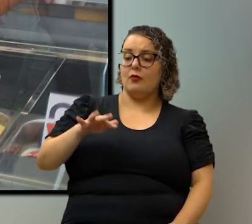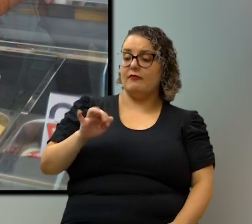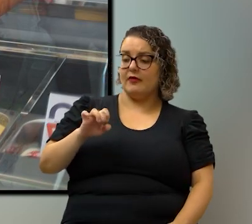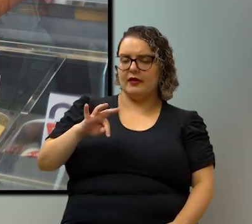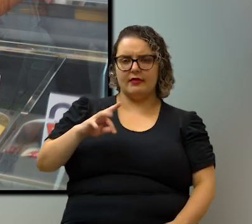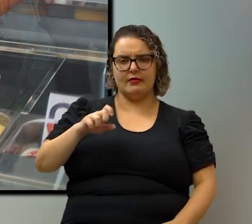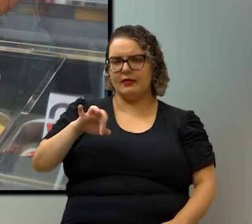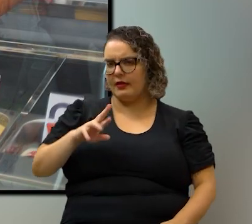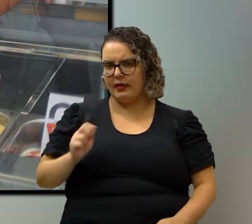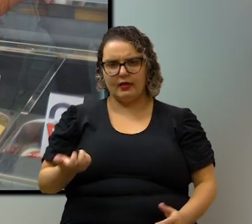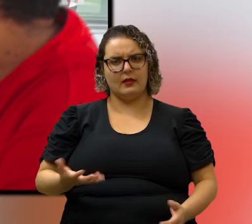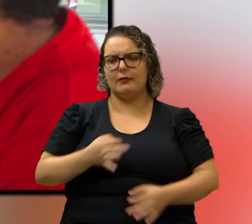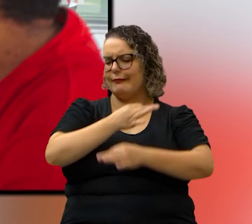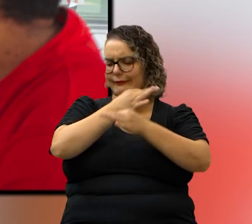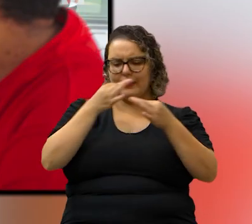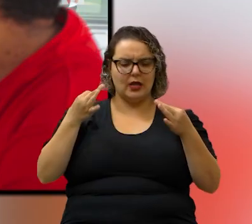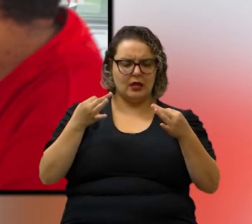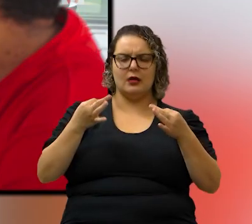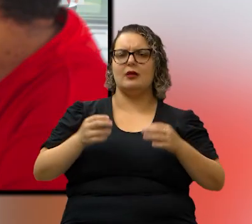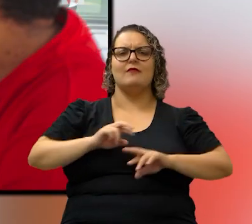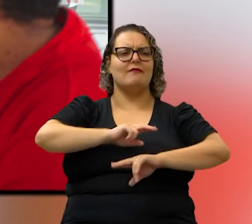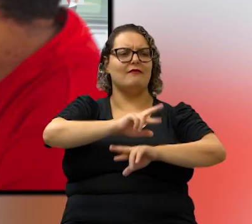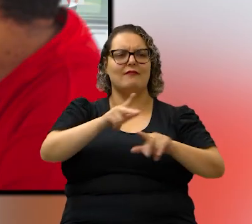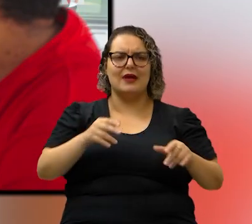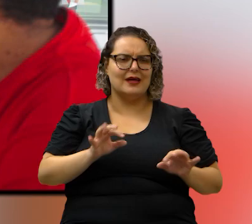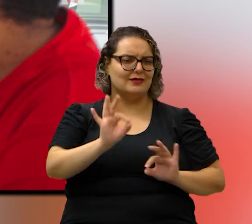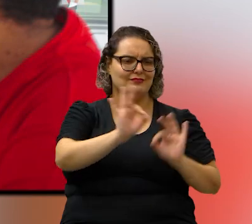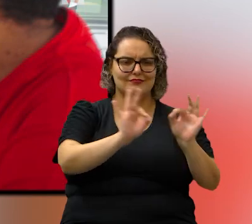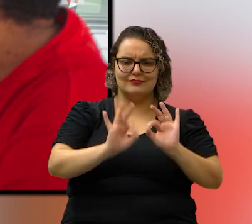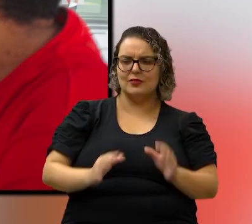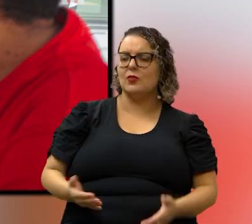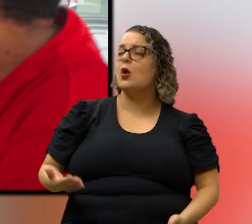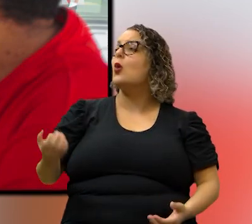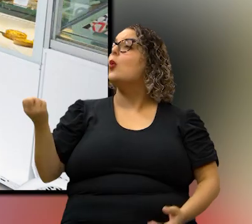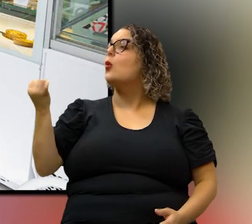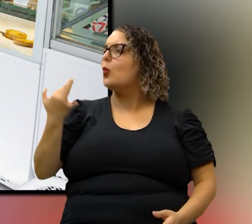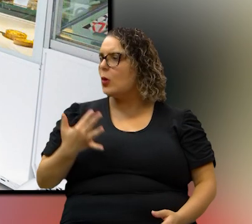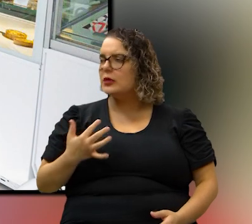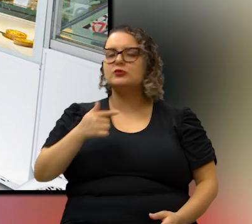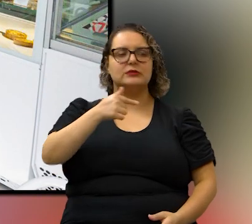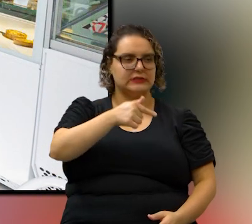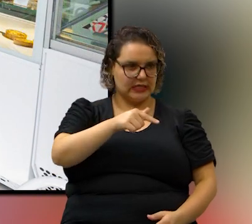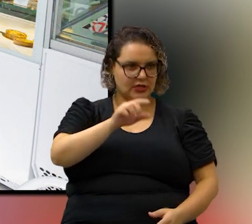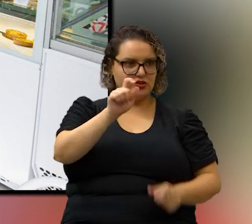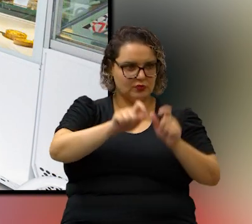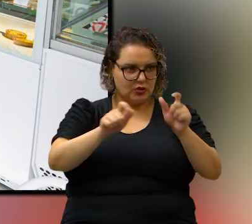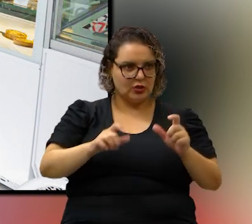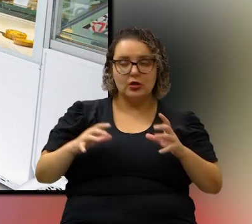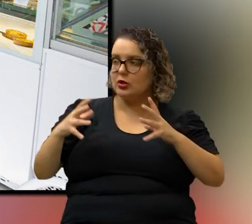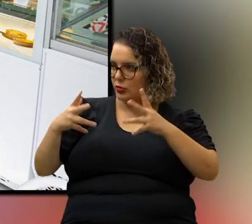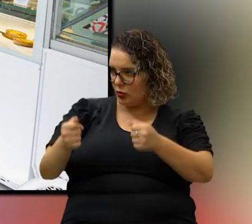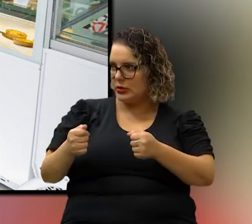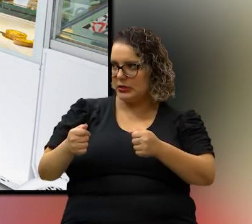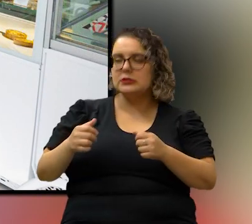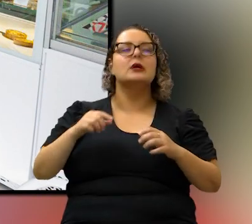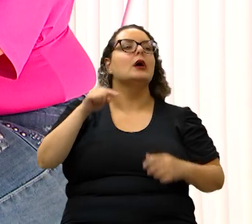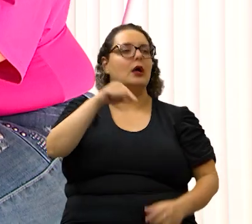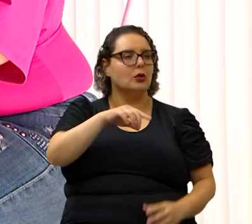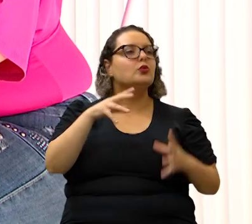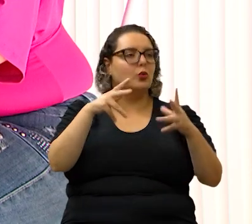nossa cozinha, pessoas incríveis que fazem nosso atendimento. Quantos colaboradores? Hoje nós estamos em 7 pessoas. Nessa unidade ou todos?